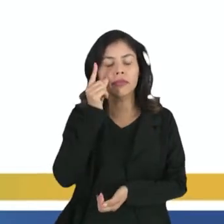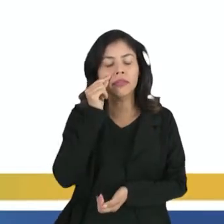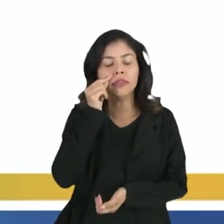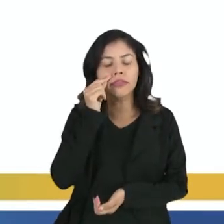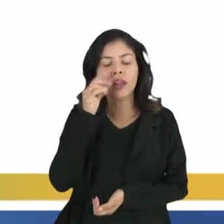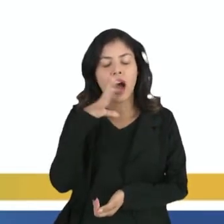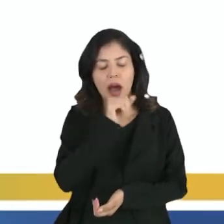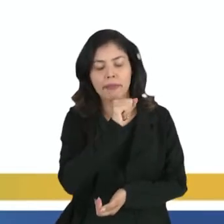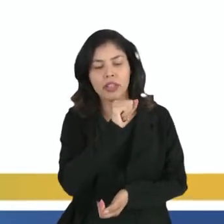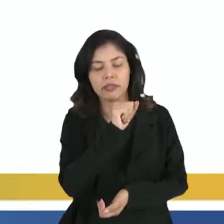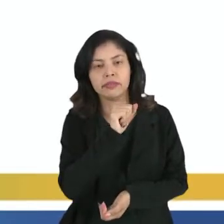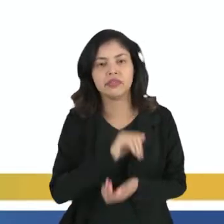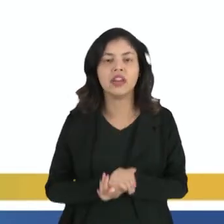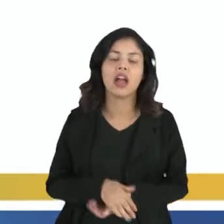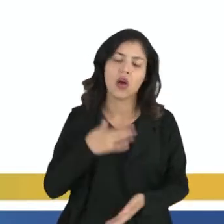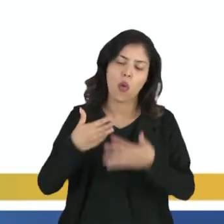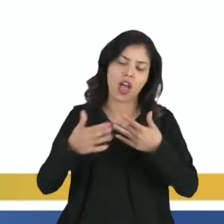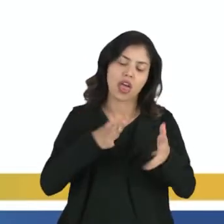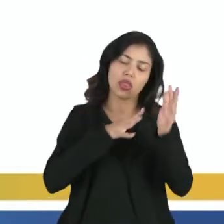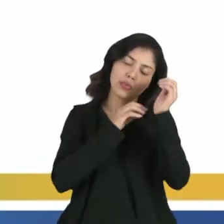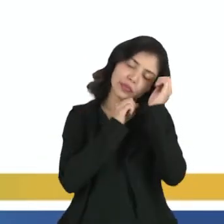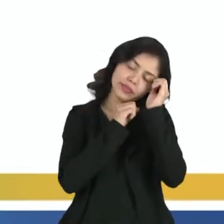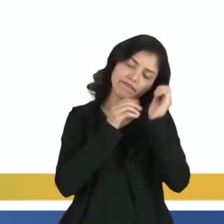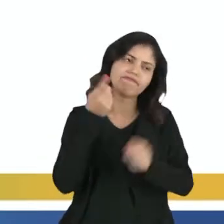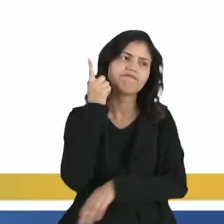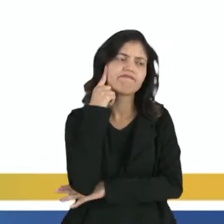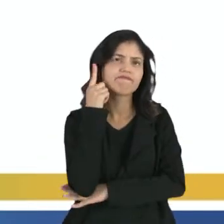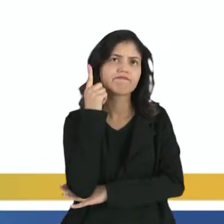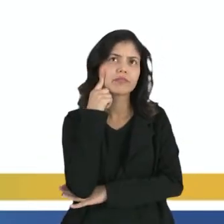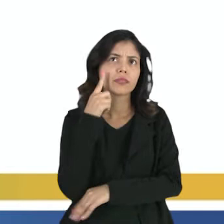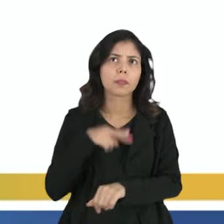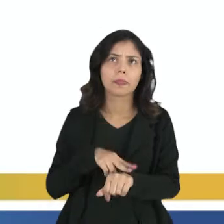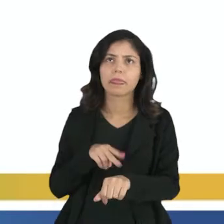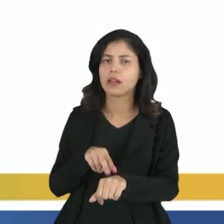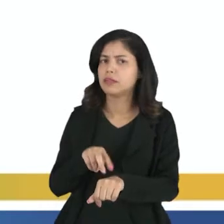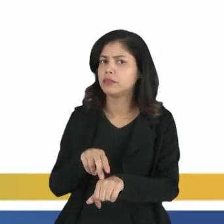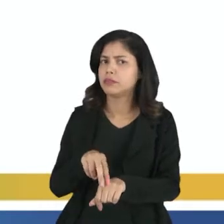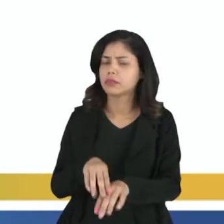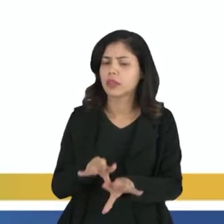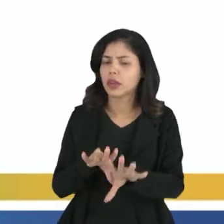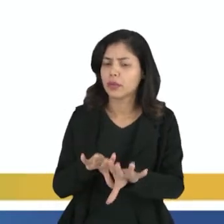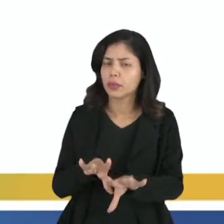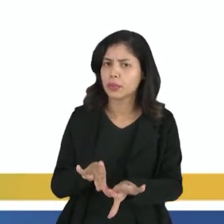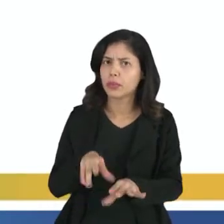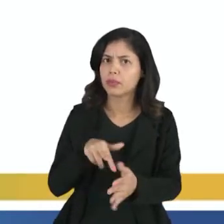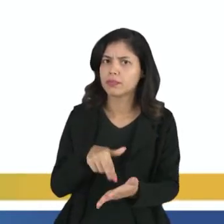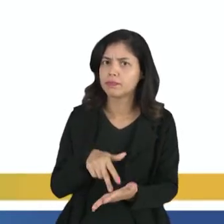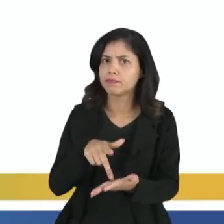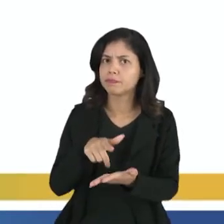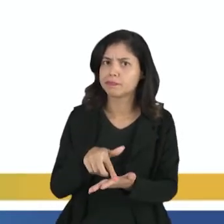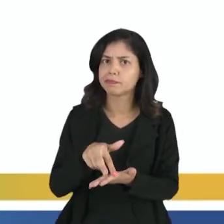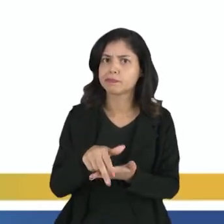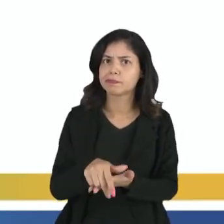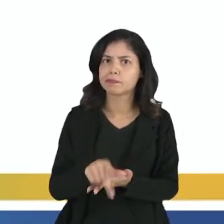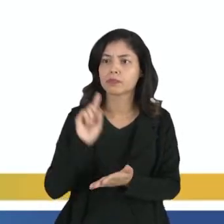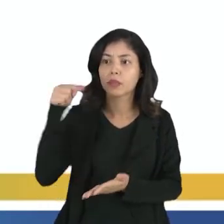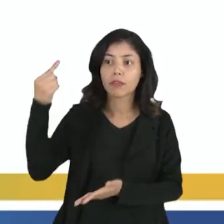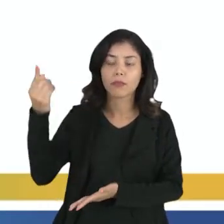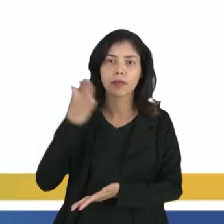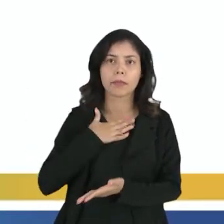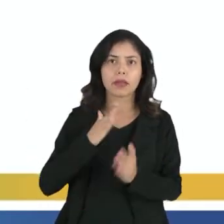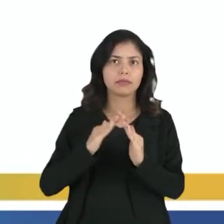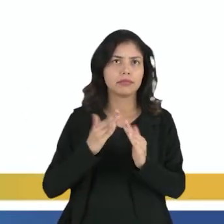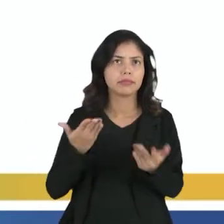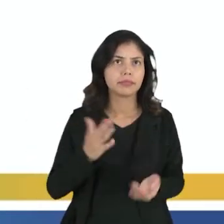leve, e numa noite dessas, notei que havia alguém andando sorrateiramente no quintal de